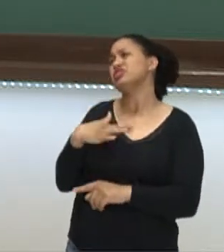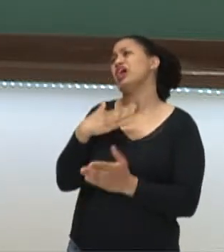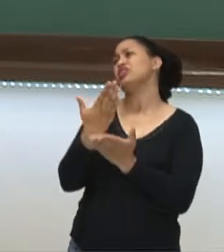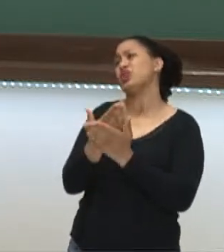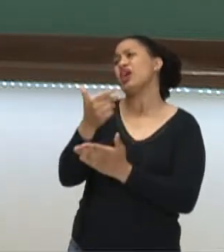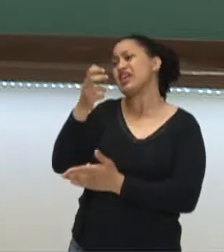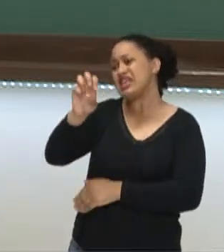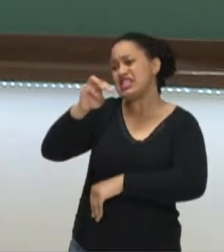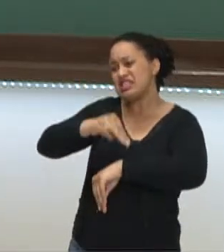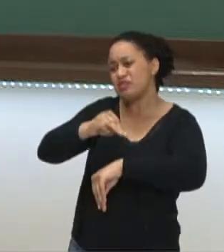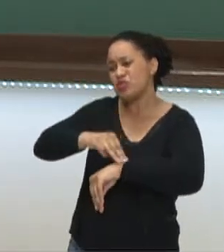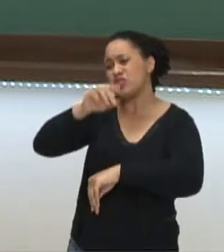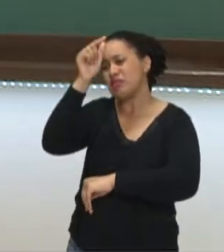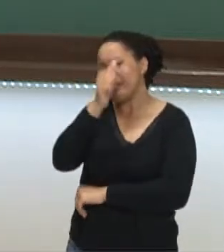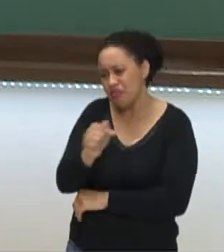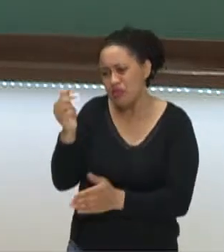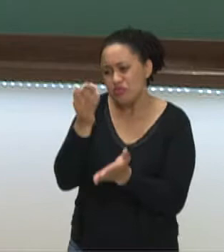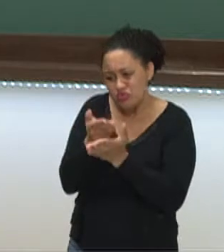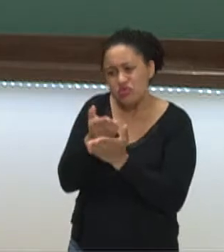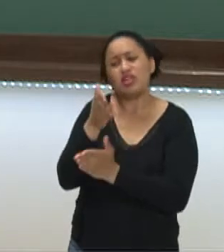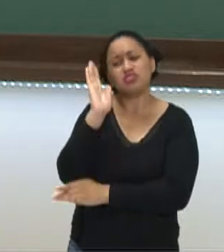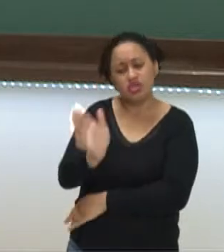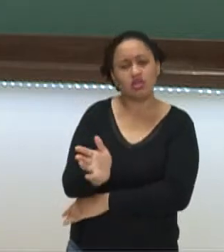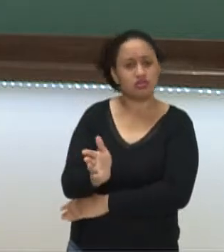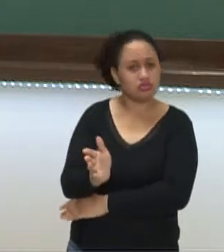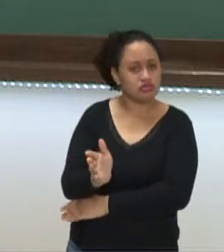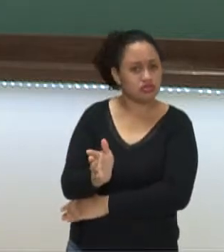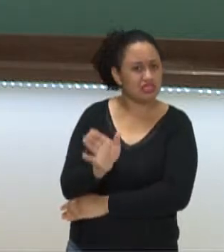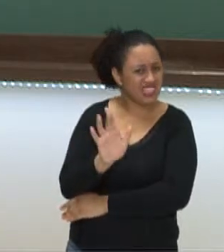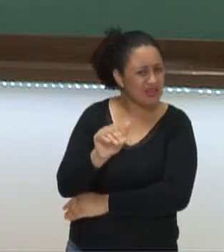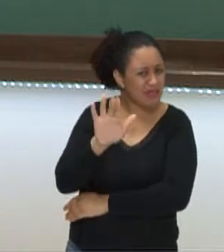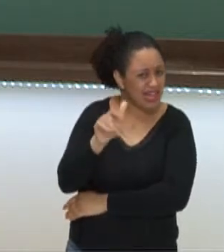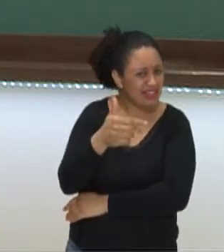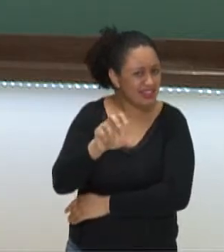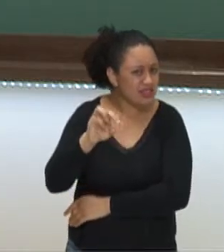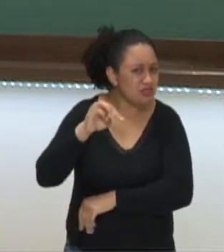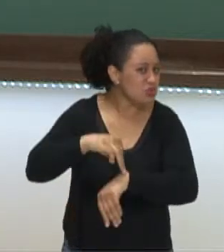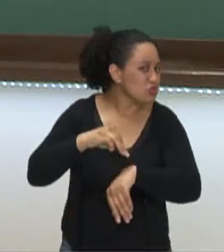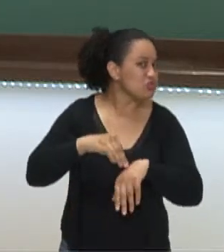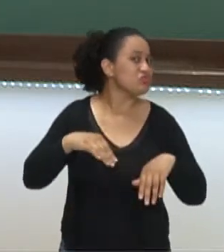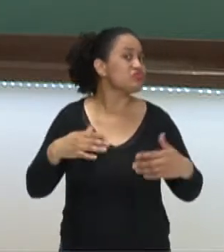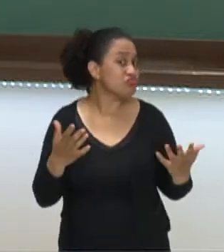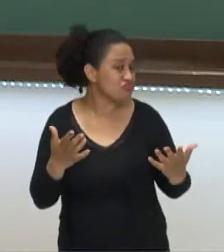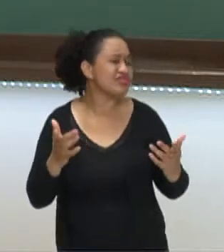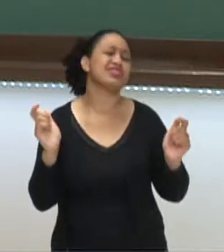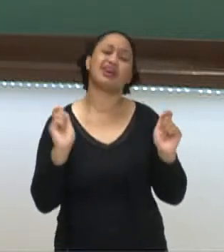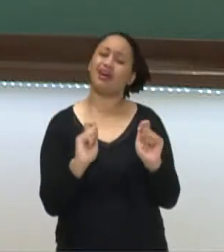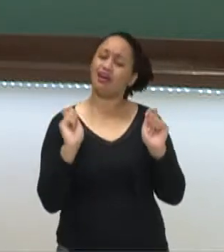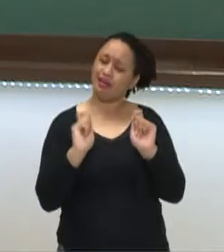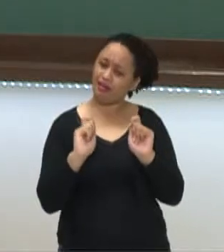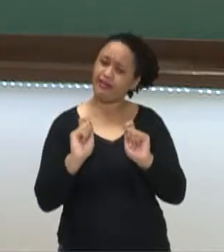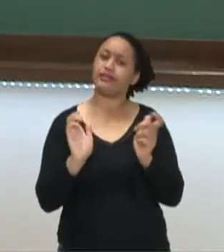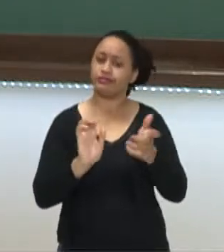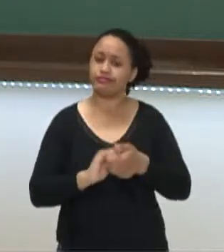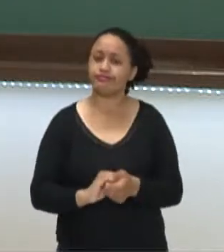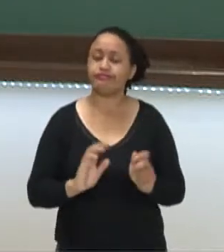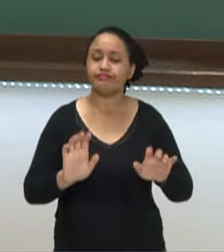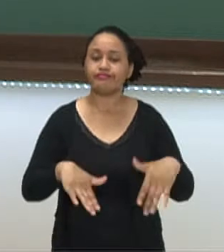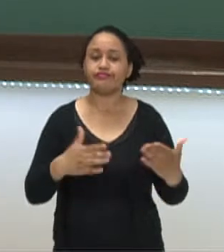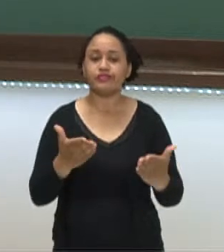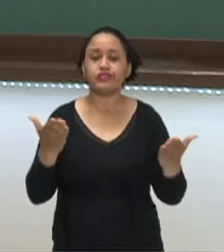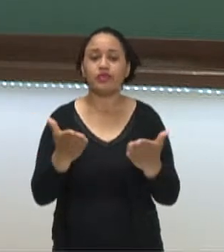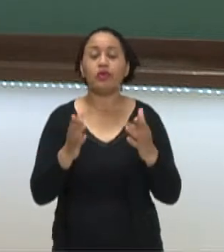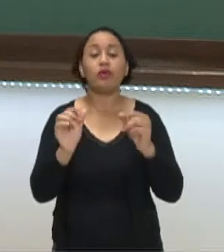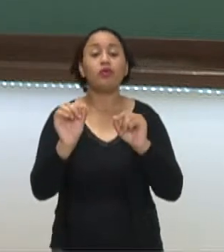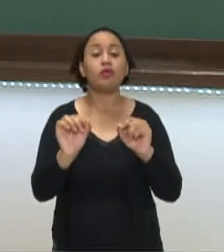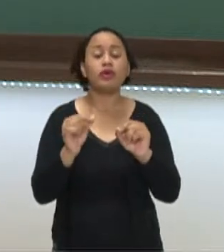15 minutos na minha semana para estudar. Será que dá para arrumar mais do que 15 minutos? Dá, né? Então, nós vamos conversar